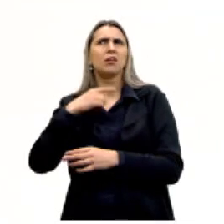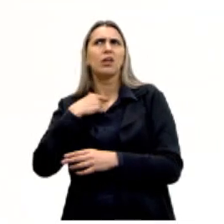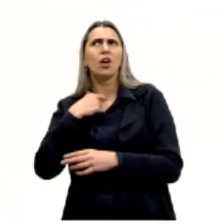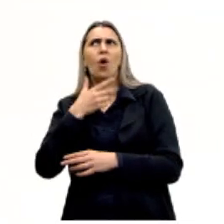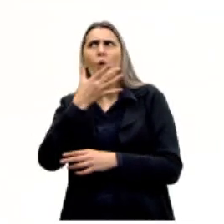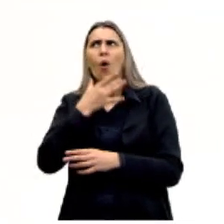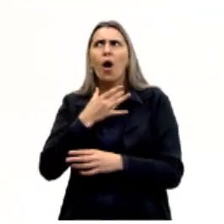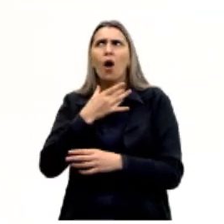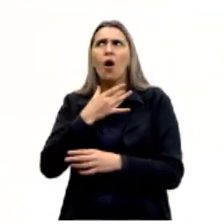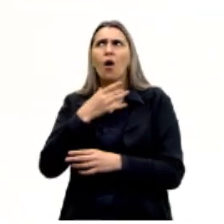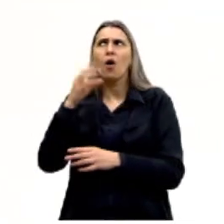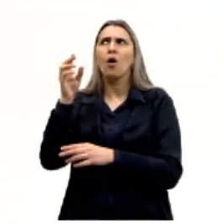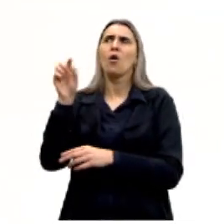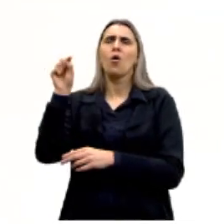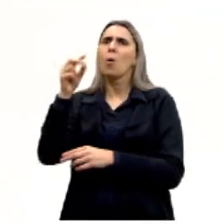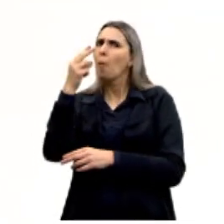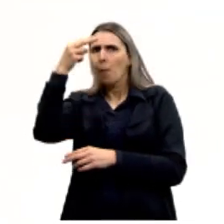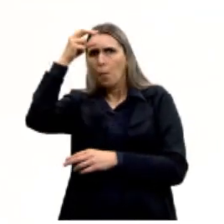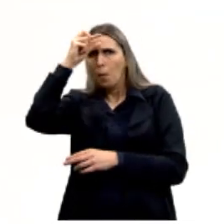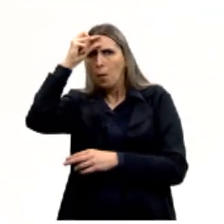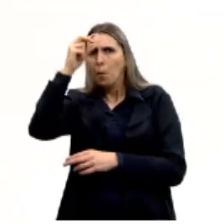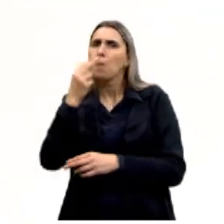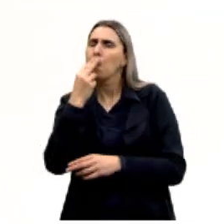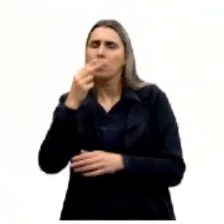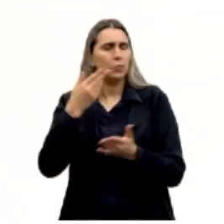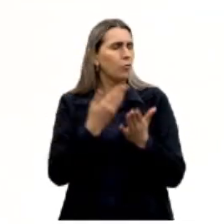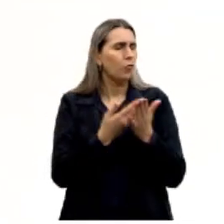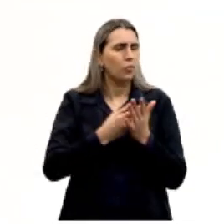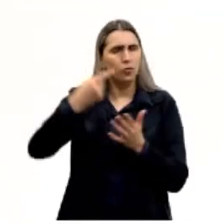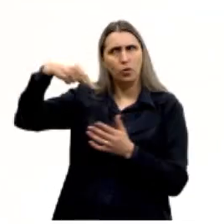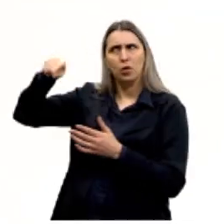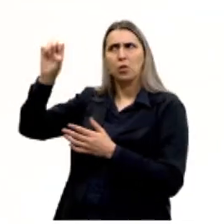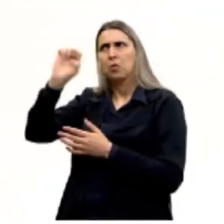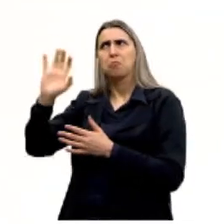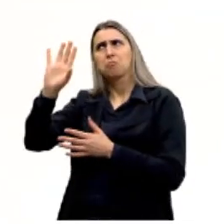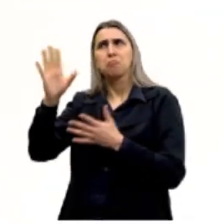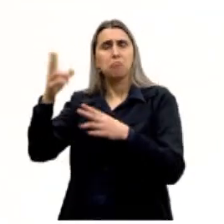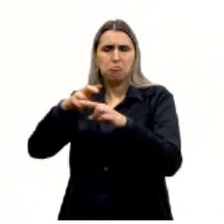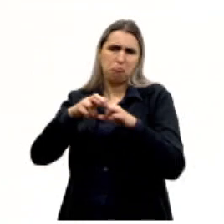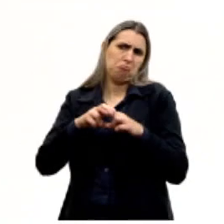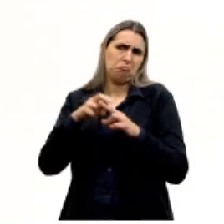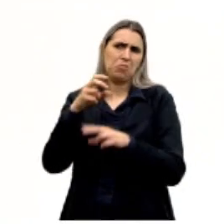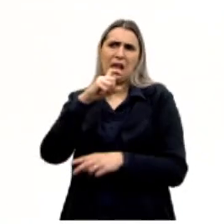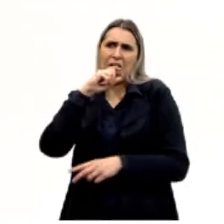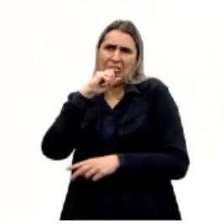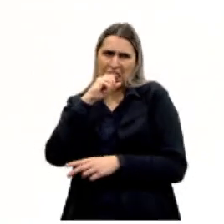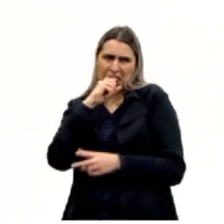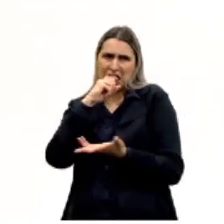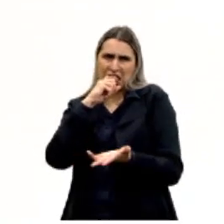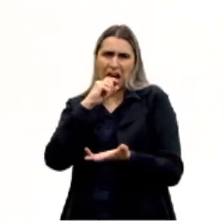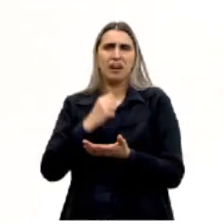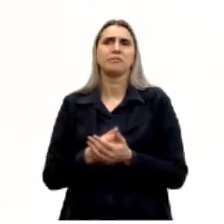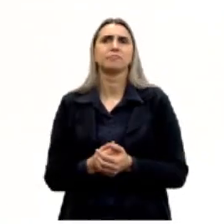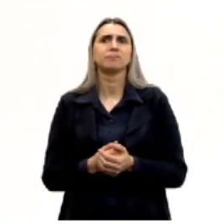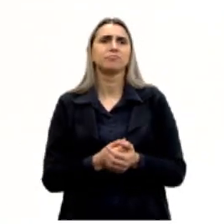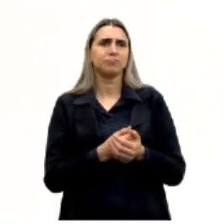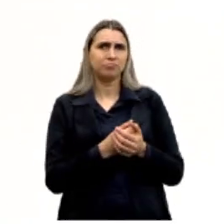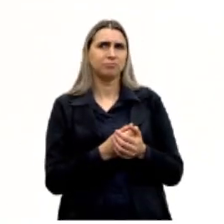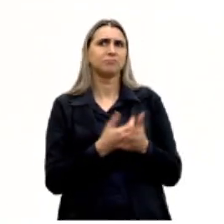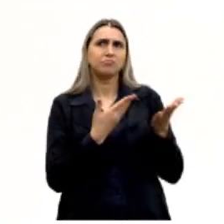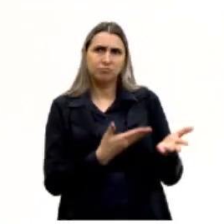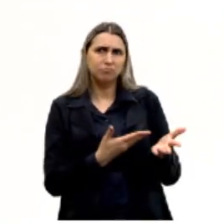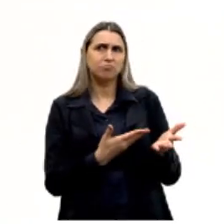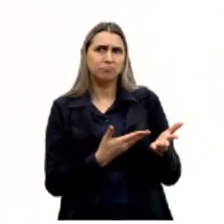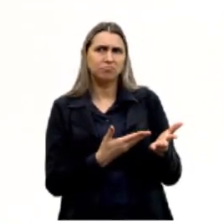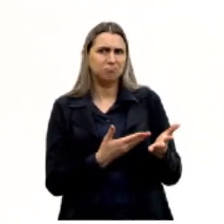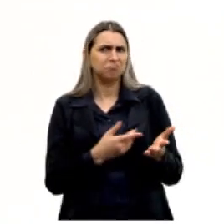gente é que eu acho que ele não foi estudar lá fora por isso é deve ser a recalcadas o pote estas